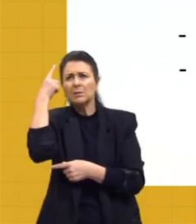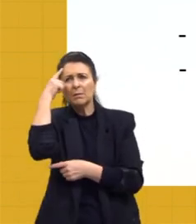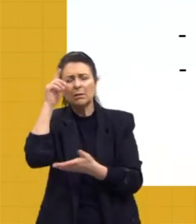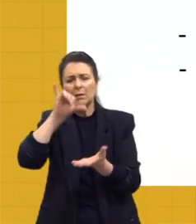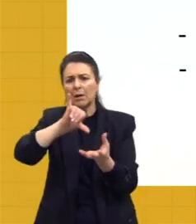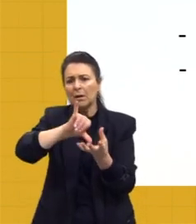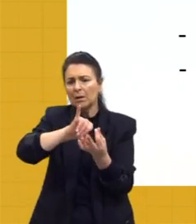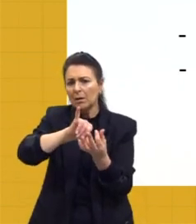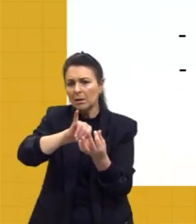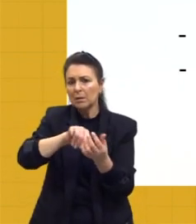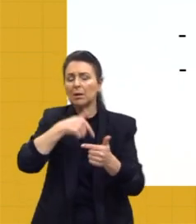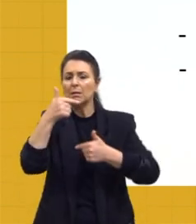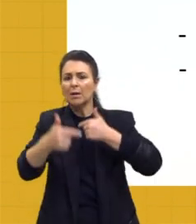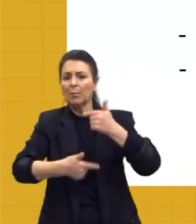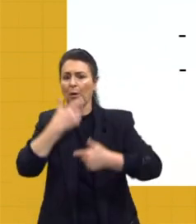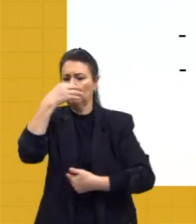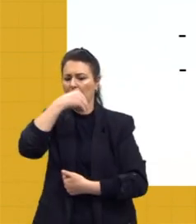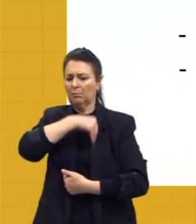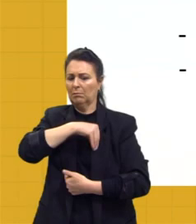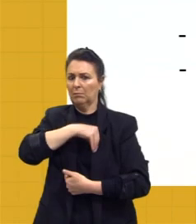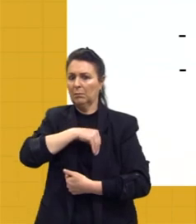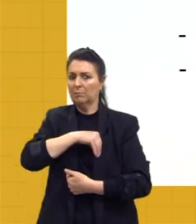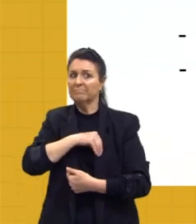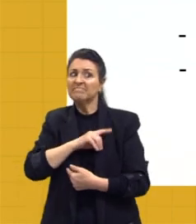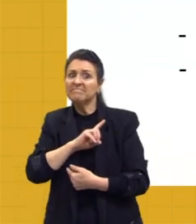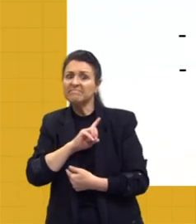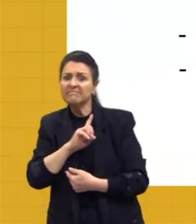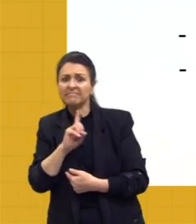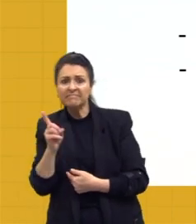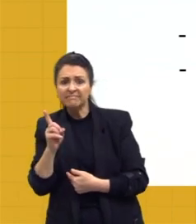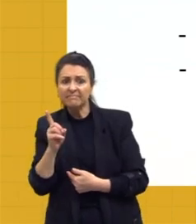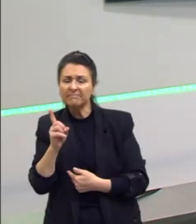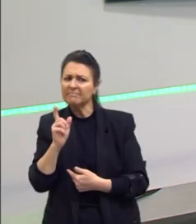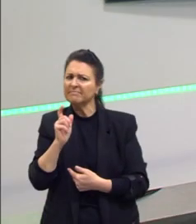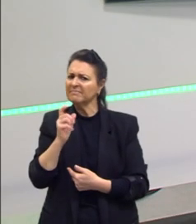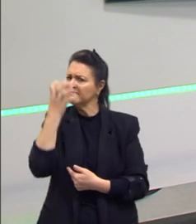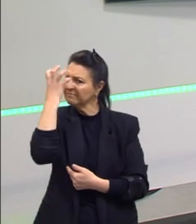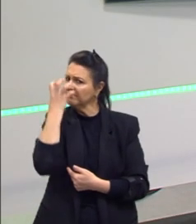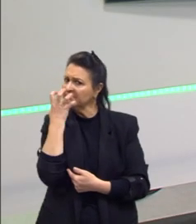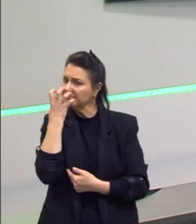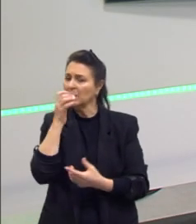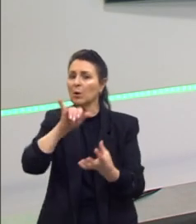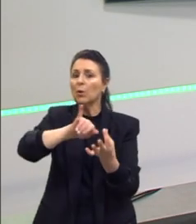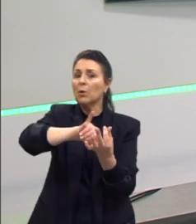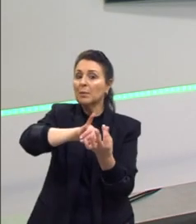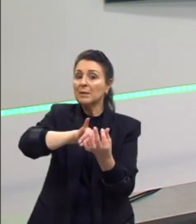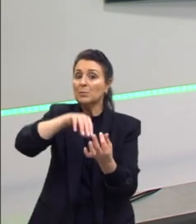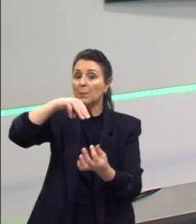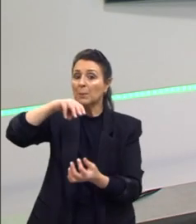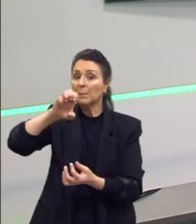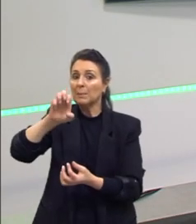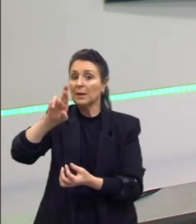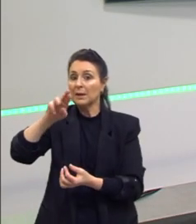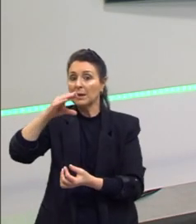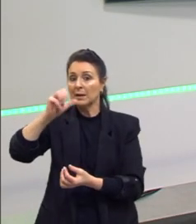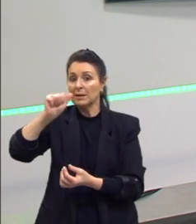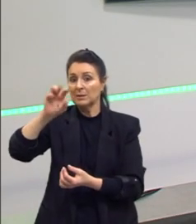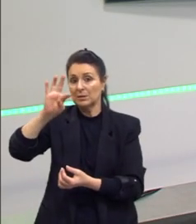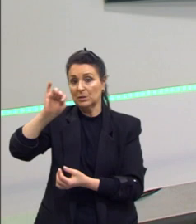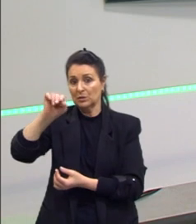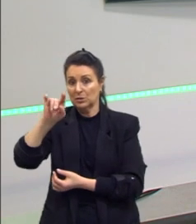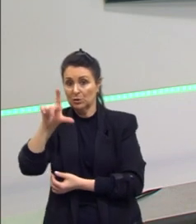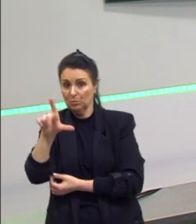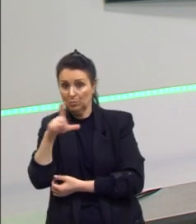capitalismo emprega trabalho assalariado não necessariamente né esse capitalismo Mercantil foi marcado pelo